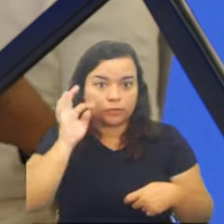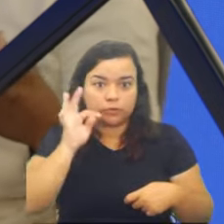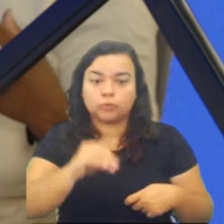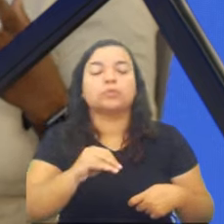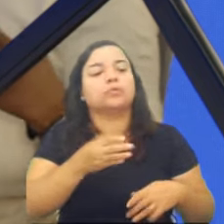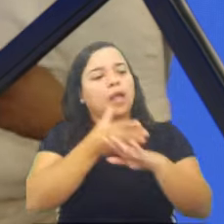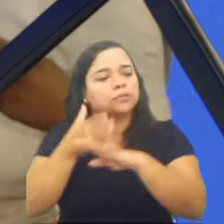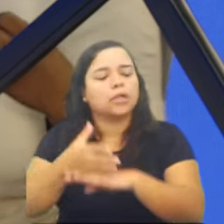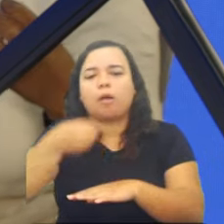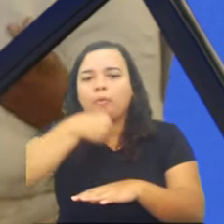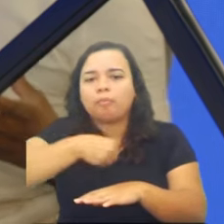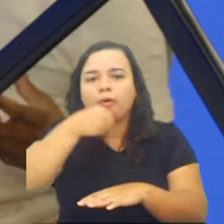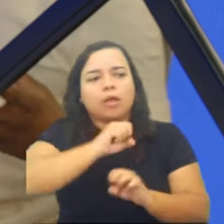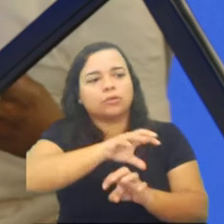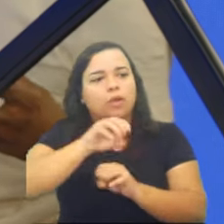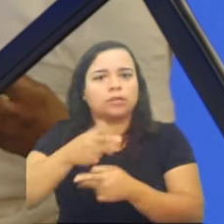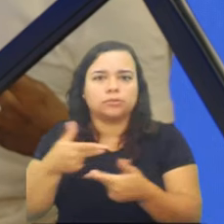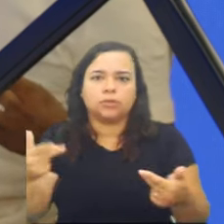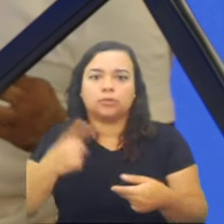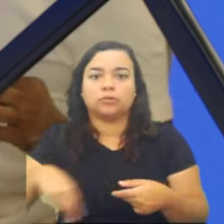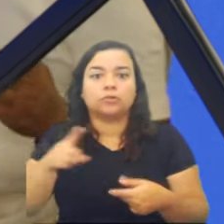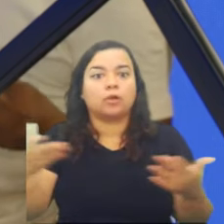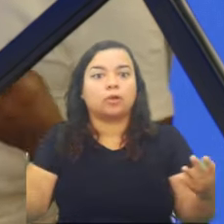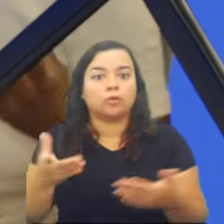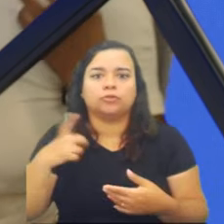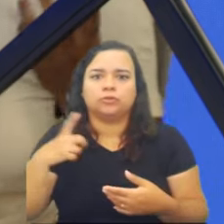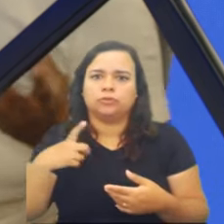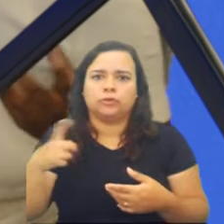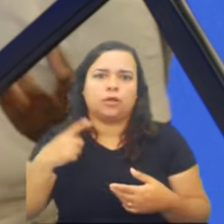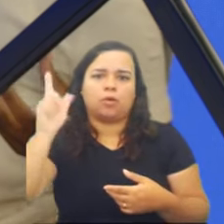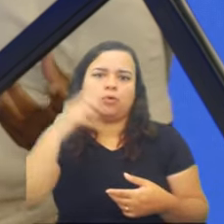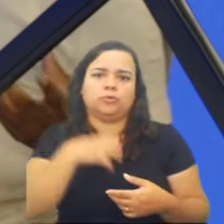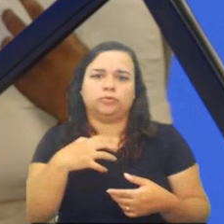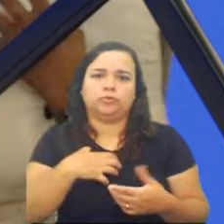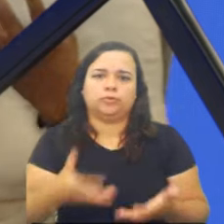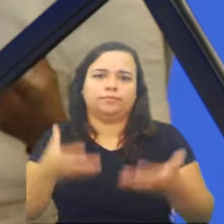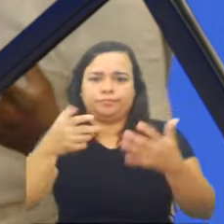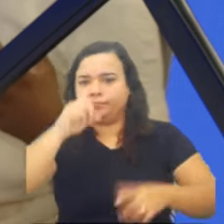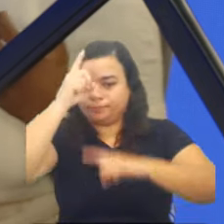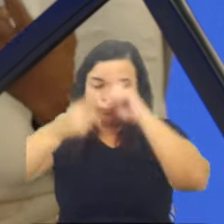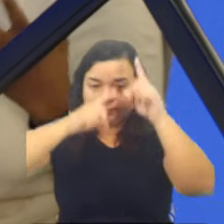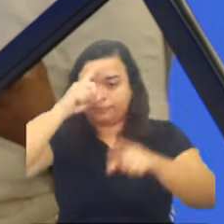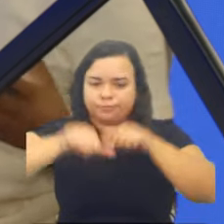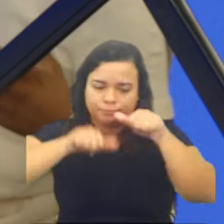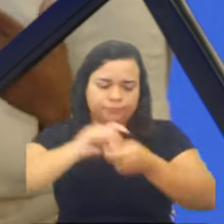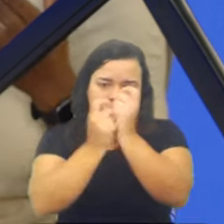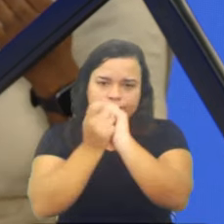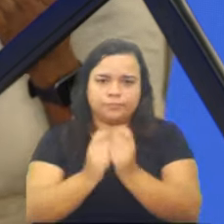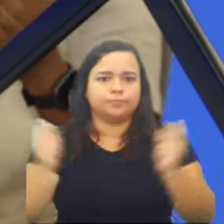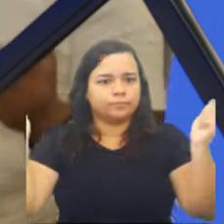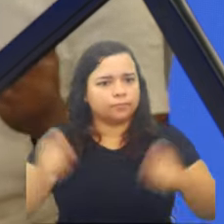todo mundo tivesse um acesso à educação acesso à oportunidades a gente estaria hoje em outro patamar com potencial criativo potencial de